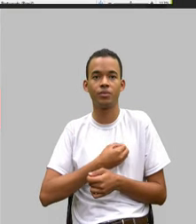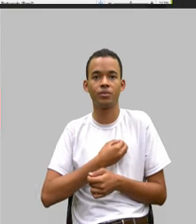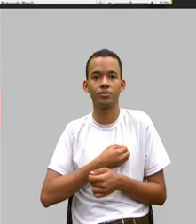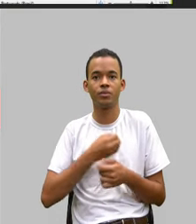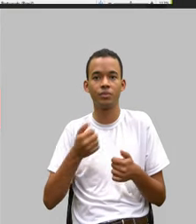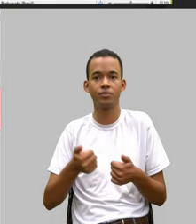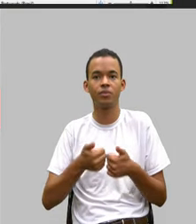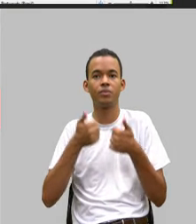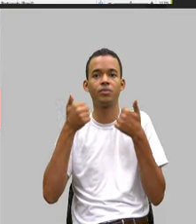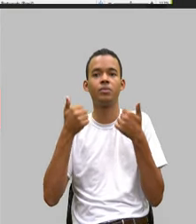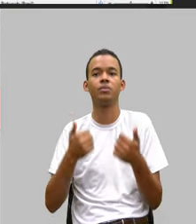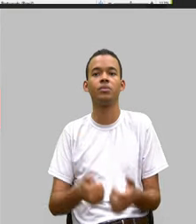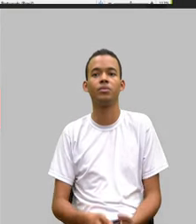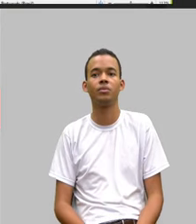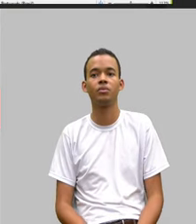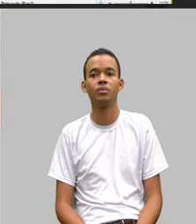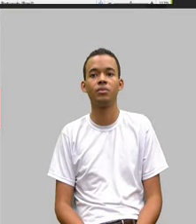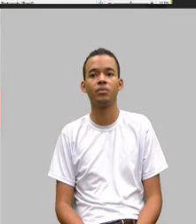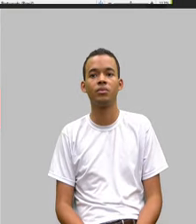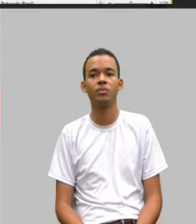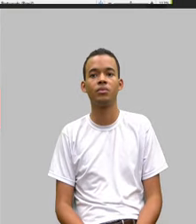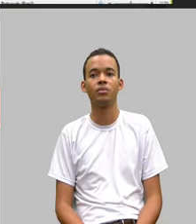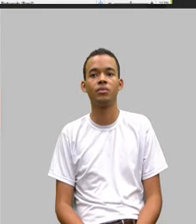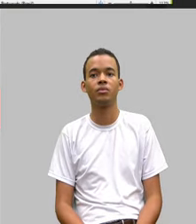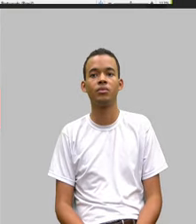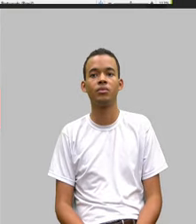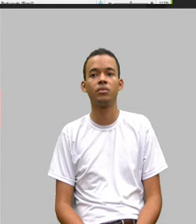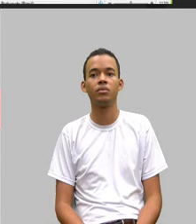cannabis e agora saiu